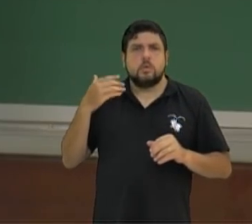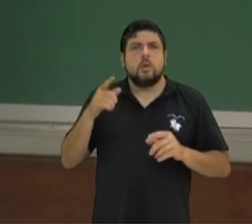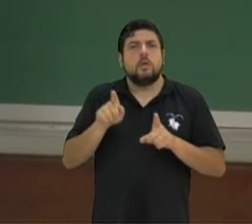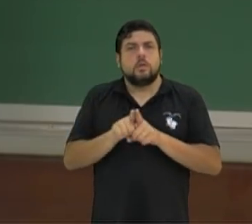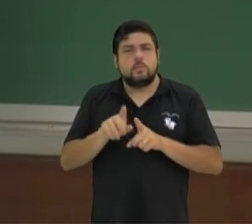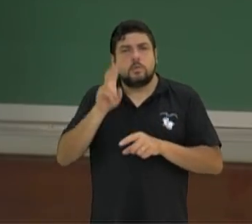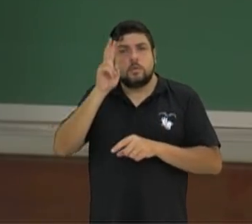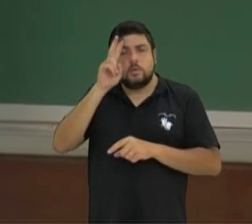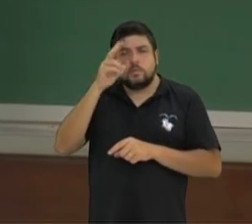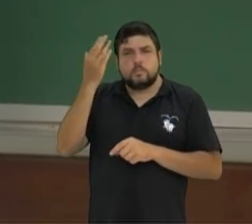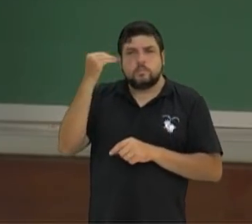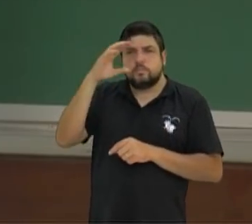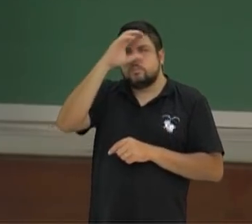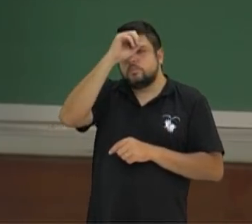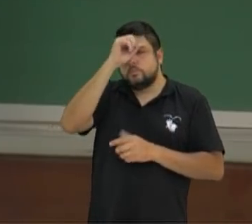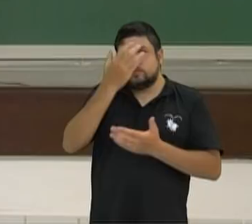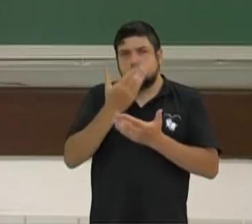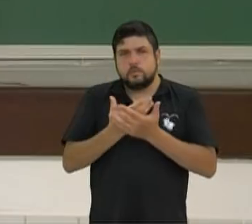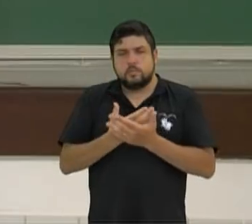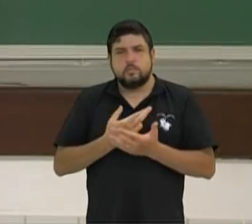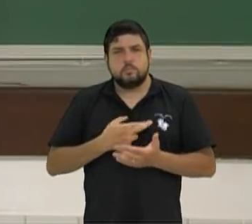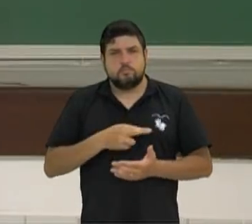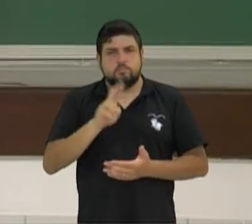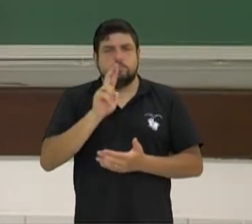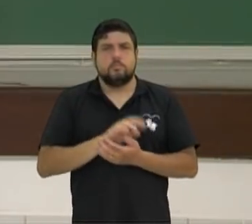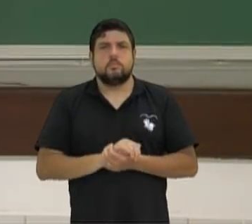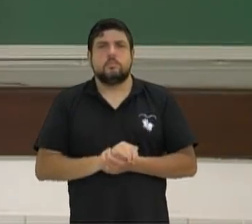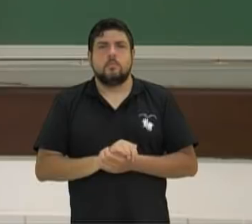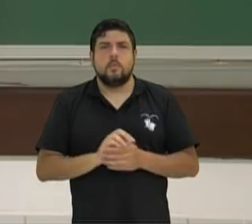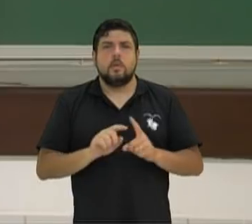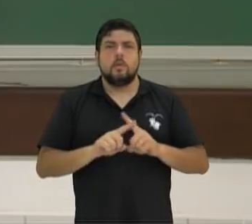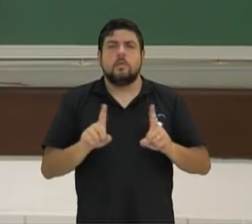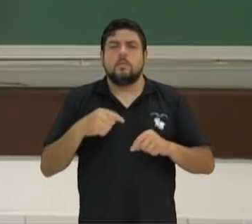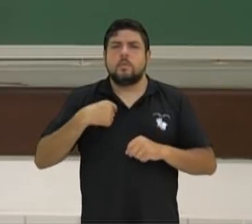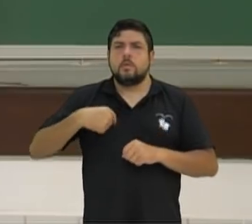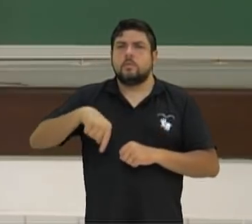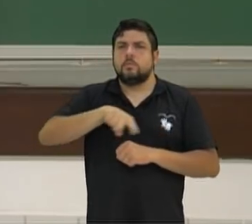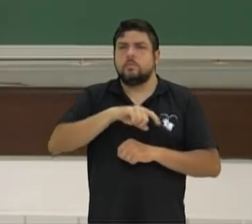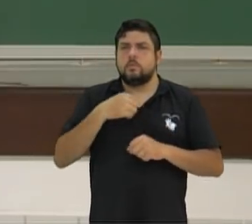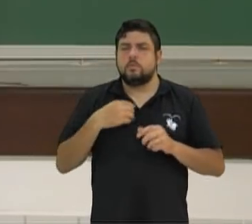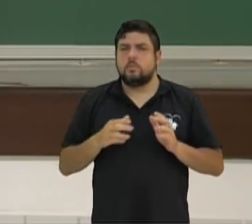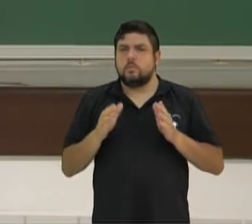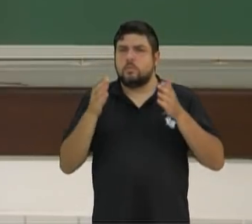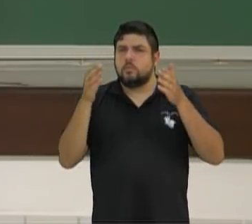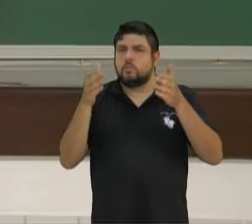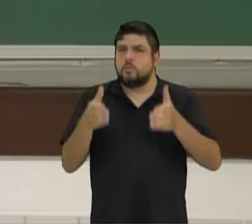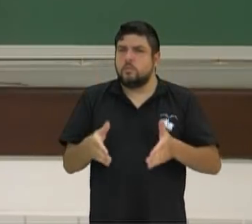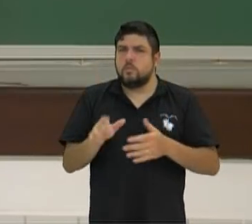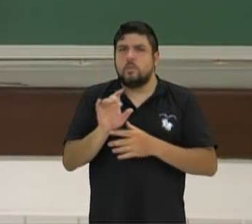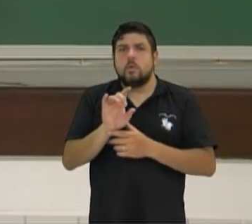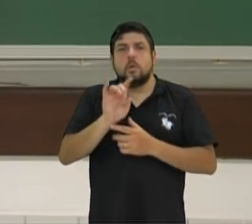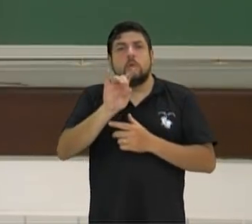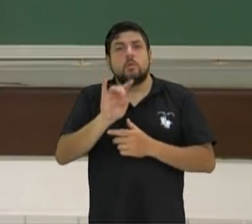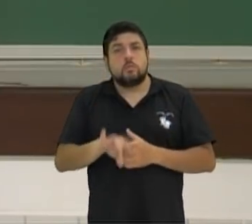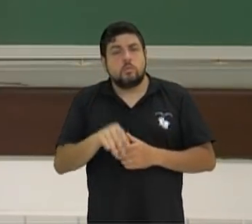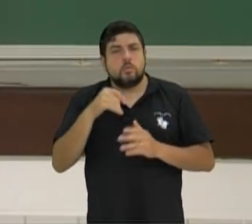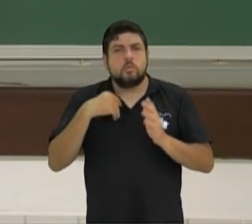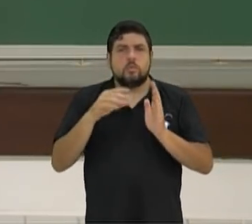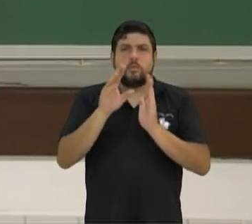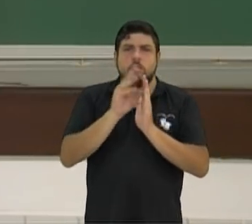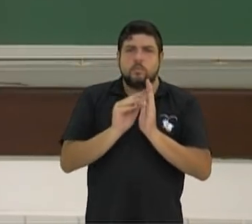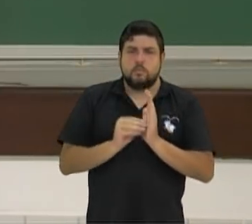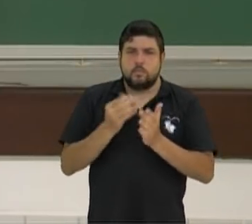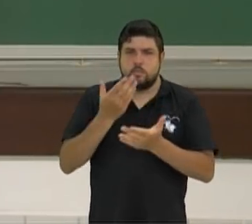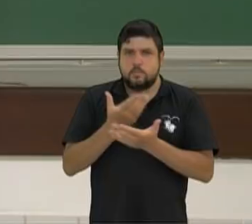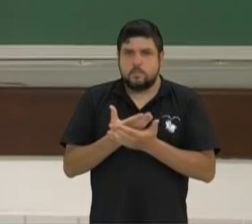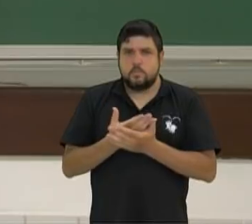nas aulas de ensino religioso. Mais do que isso, nós não vamos focar necessariamente apenas no conteúdo das aulas,